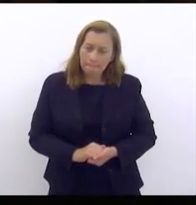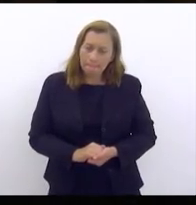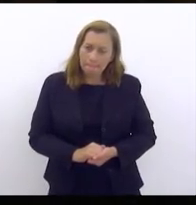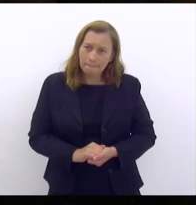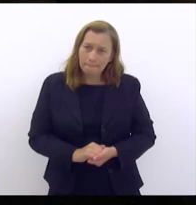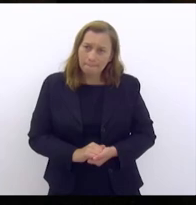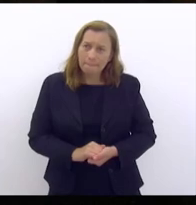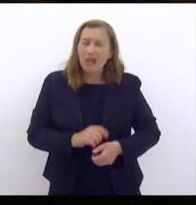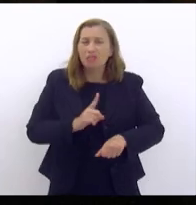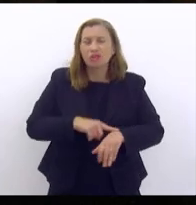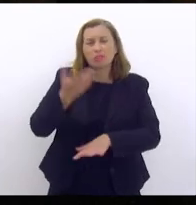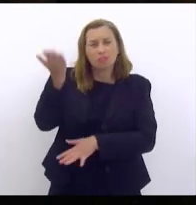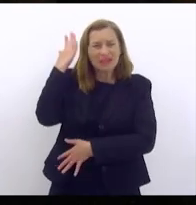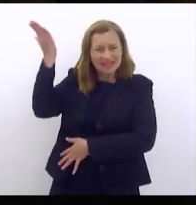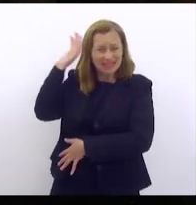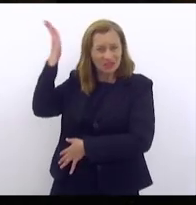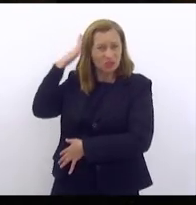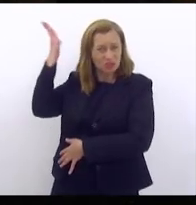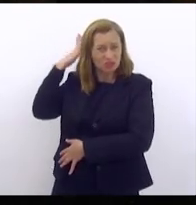que eu vivi,